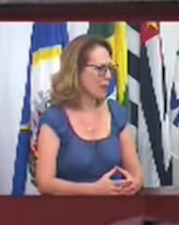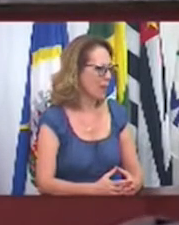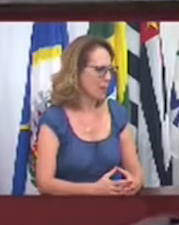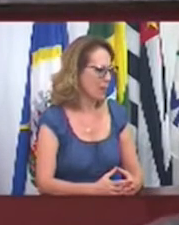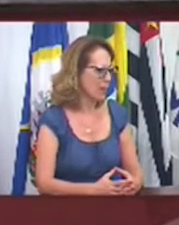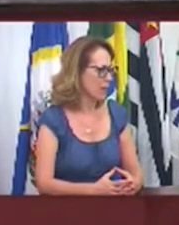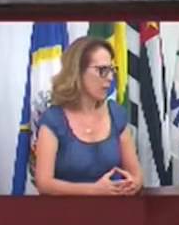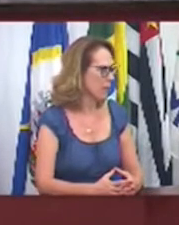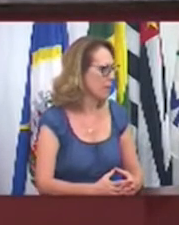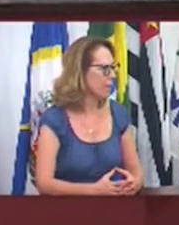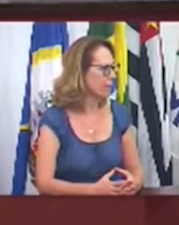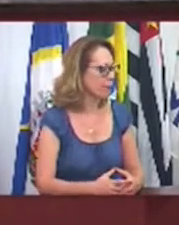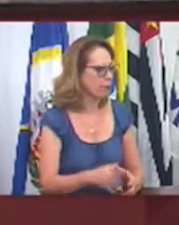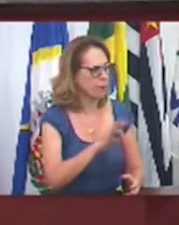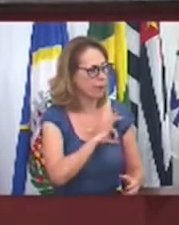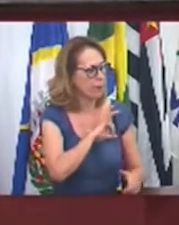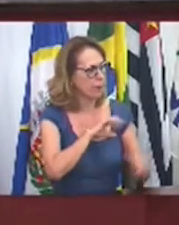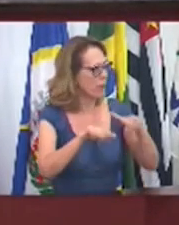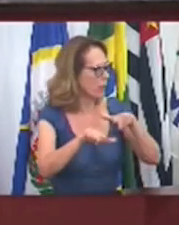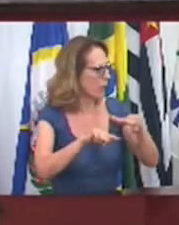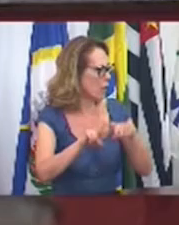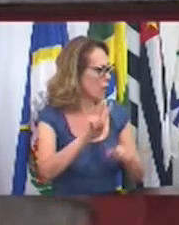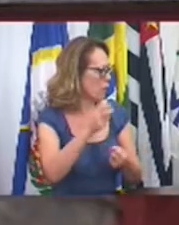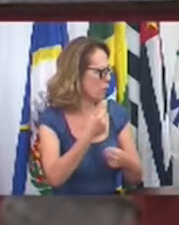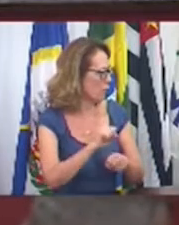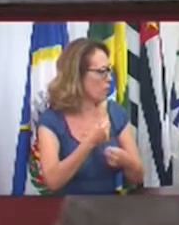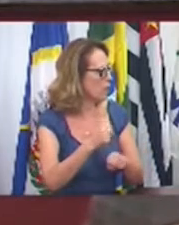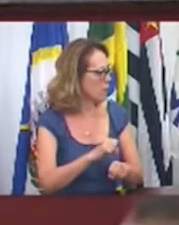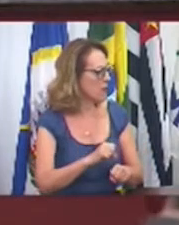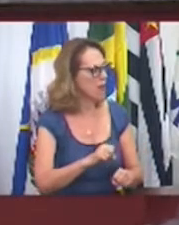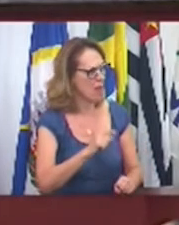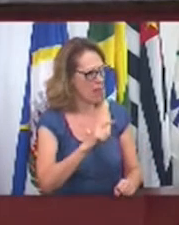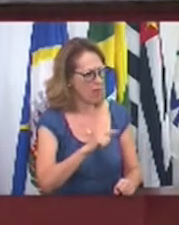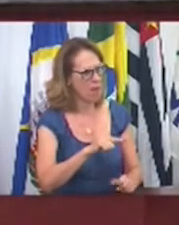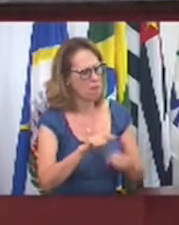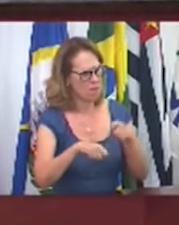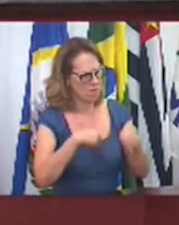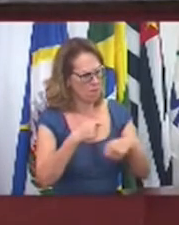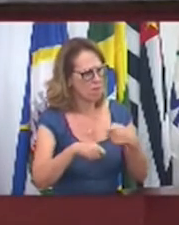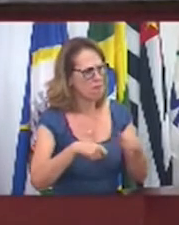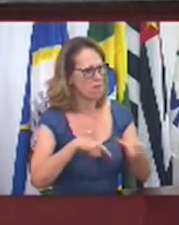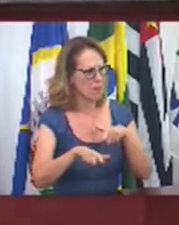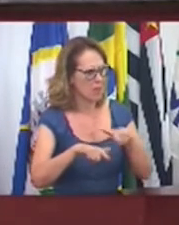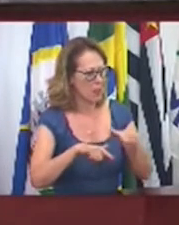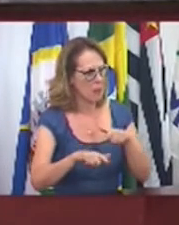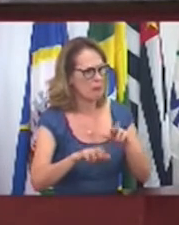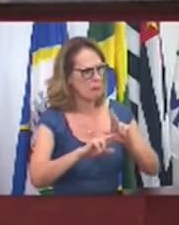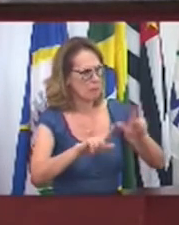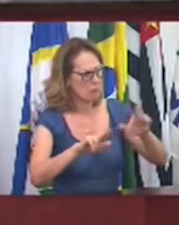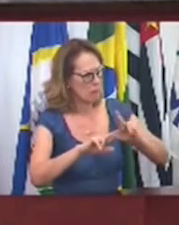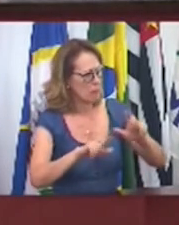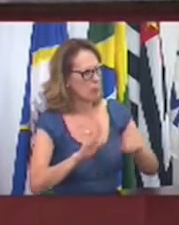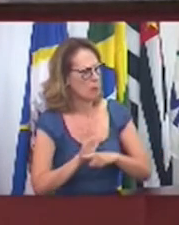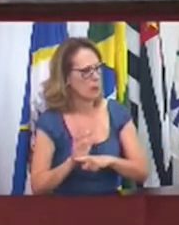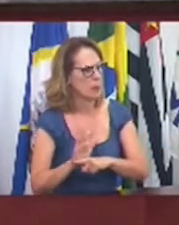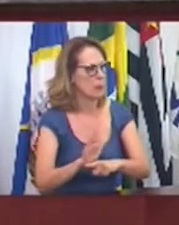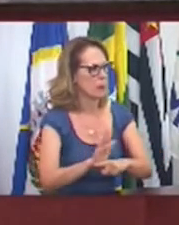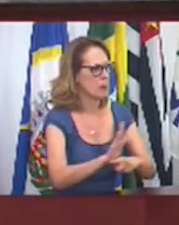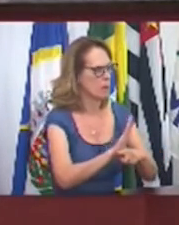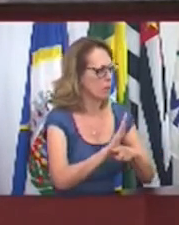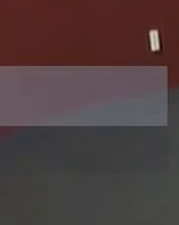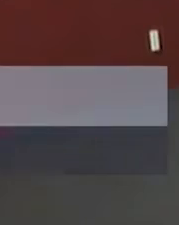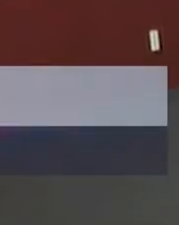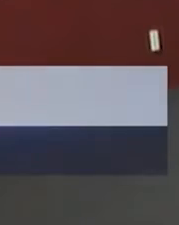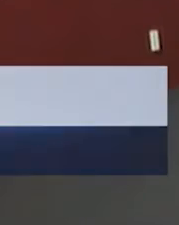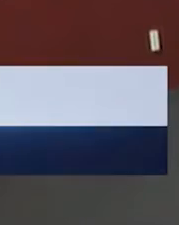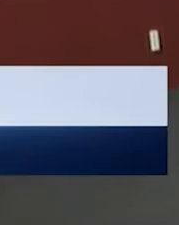cidade de Votuporanga, né, um pessoal realmente diferenciado aí na sua postura, no seu atendimento, no seu